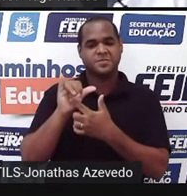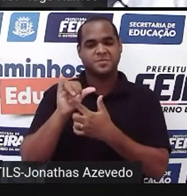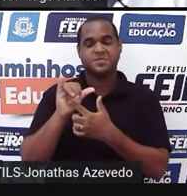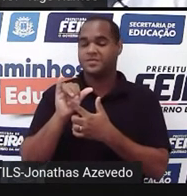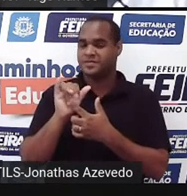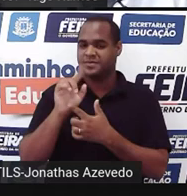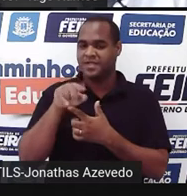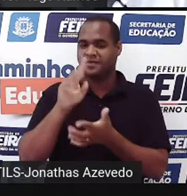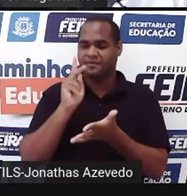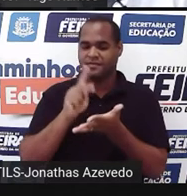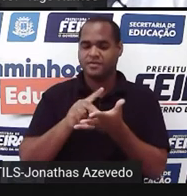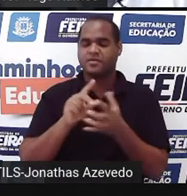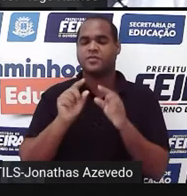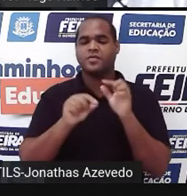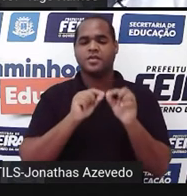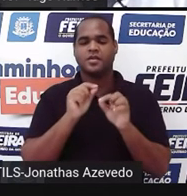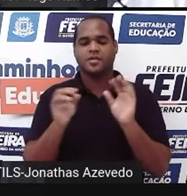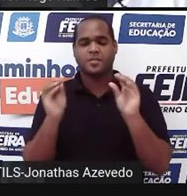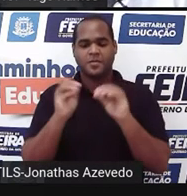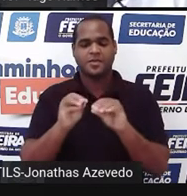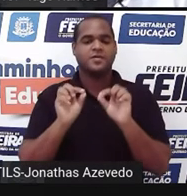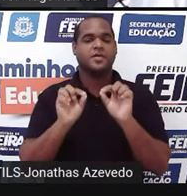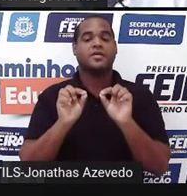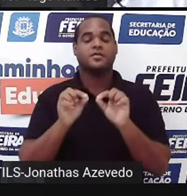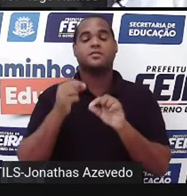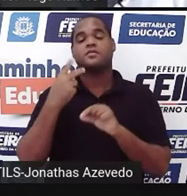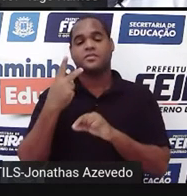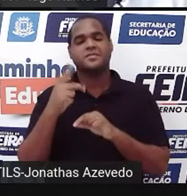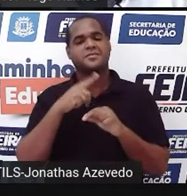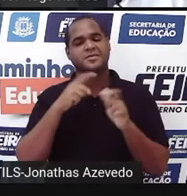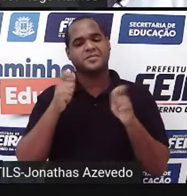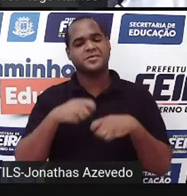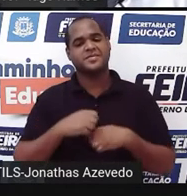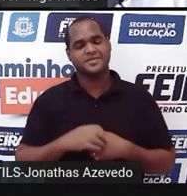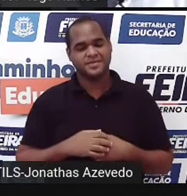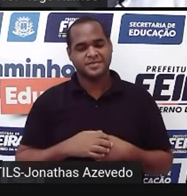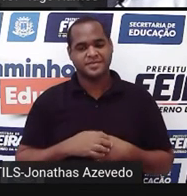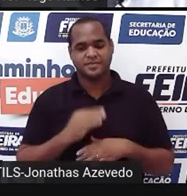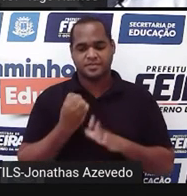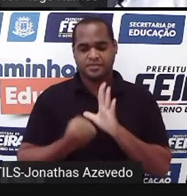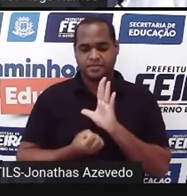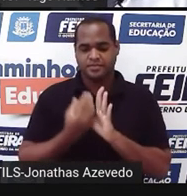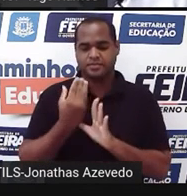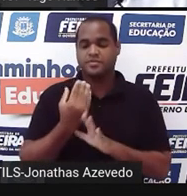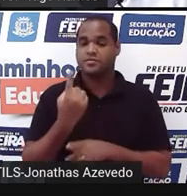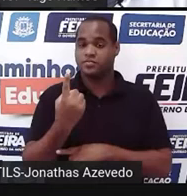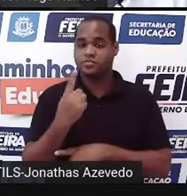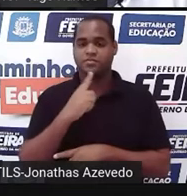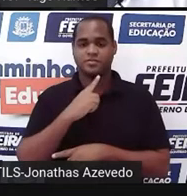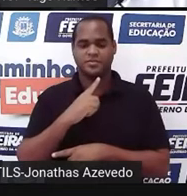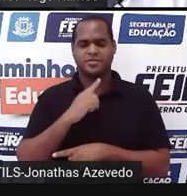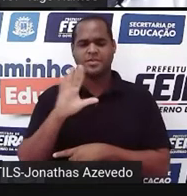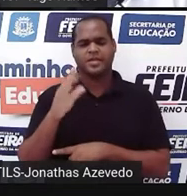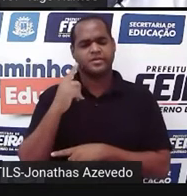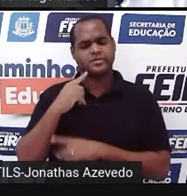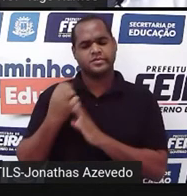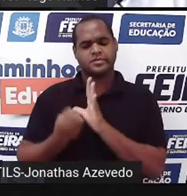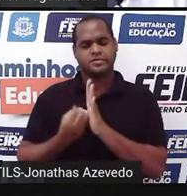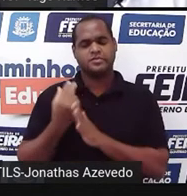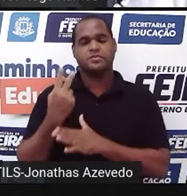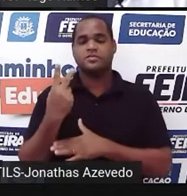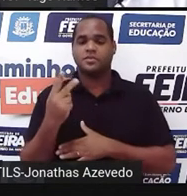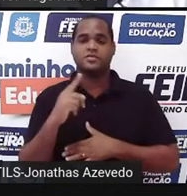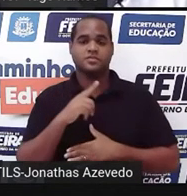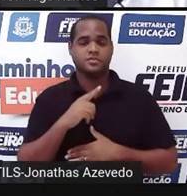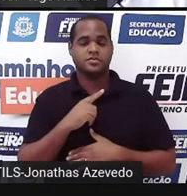a e na verdade ali teria que colocar dois tá bom apareceu um ali ó mas aqui seria dois tá